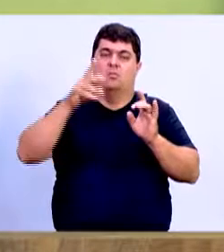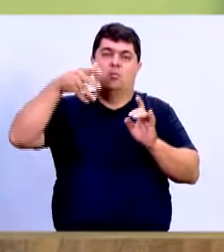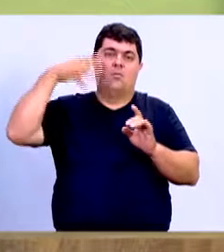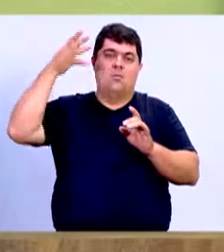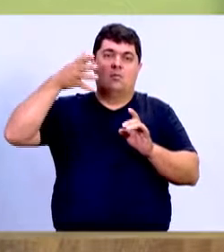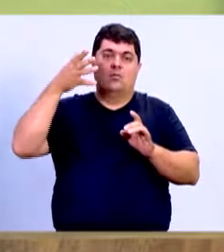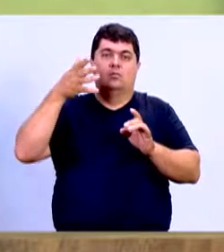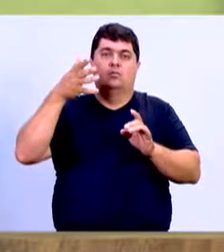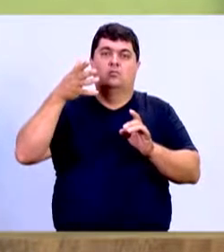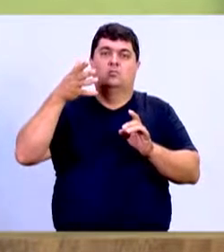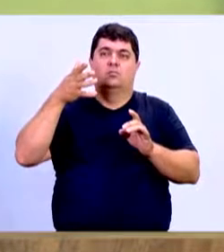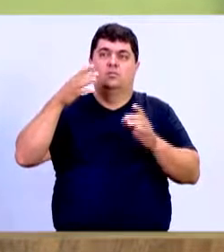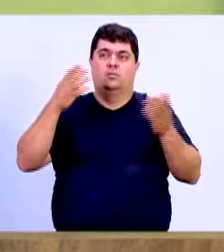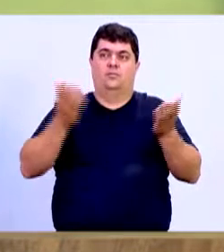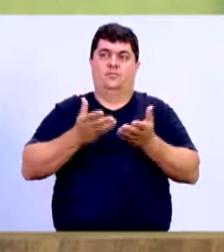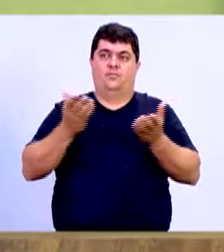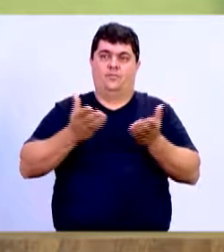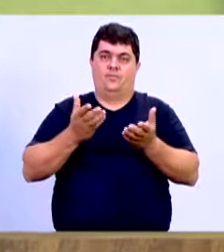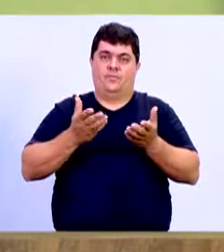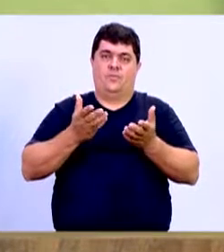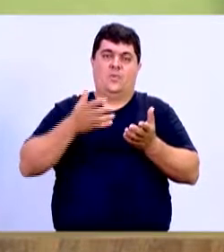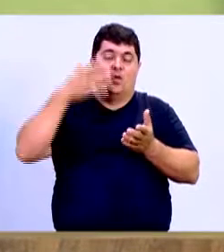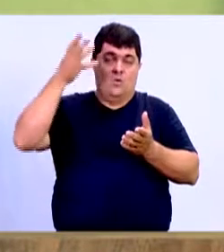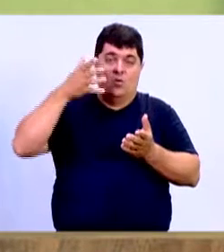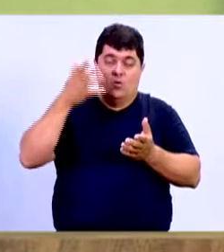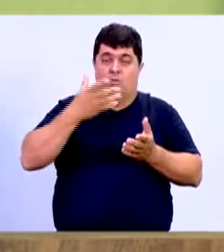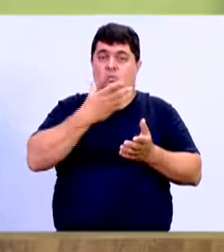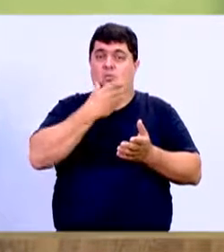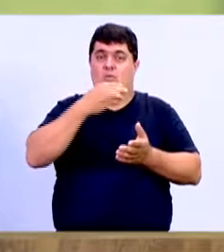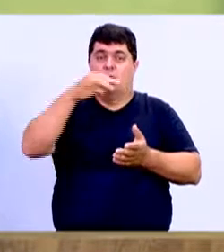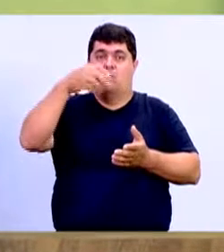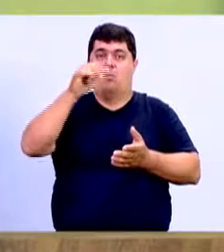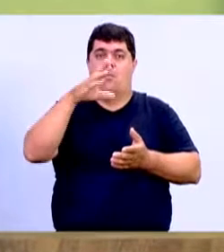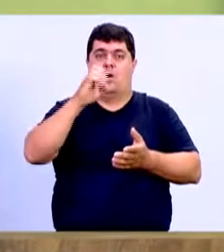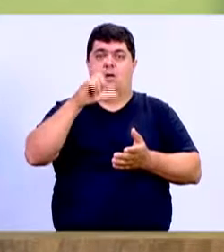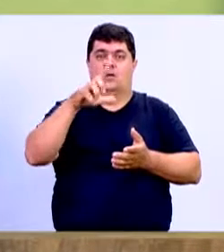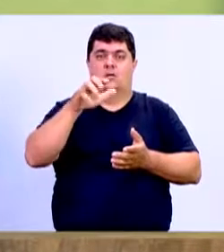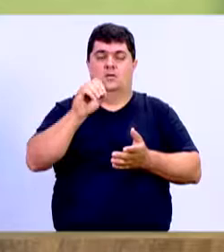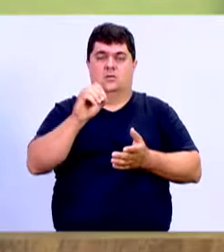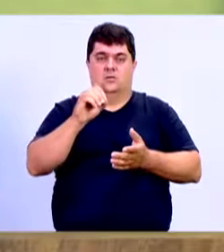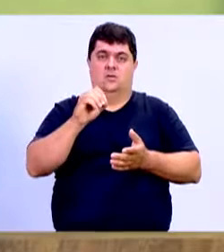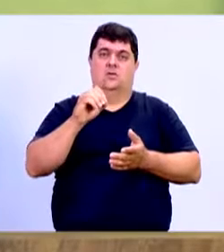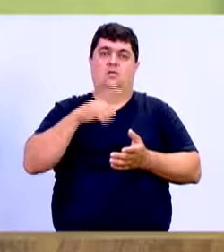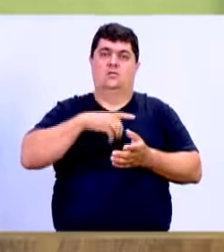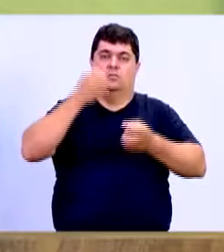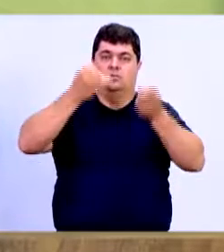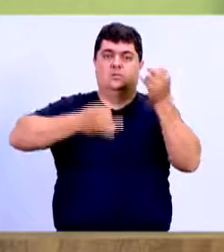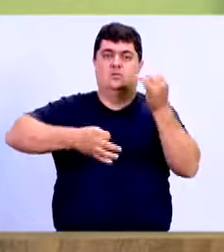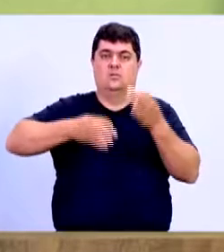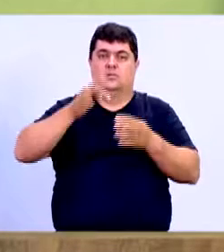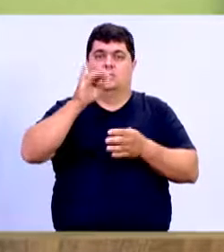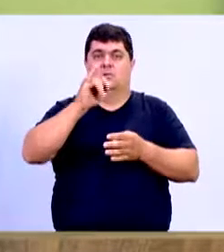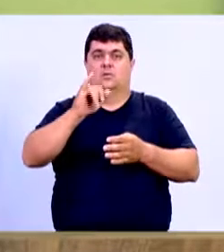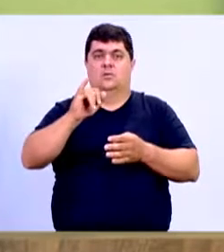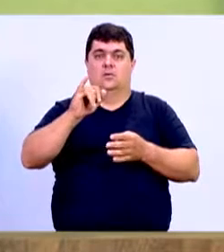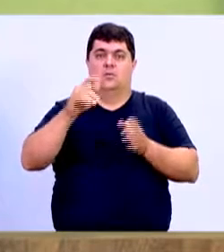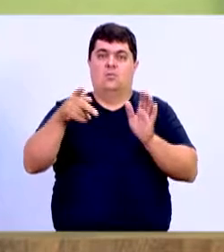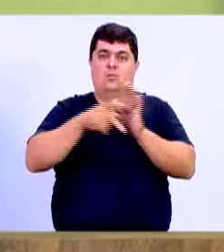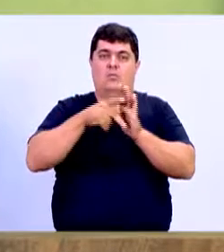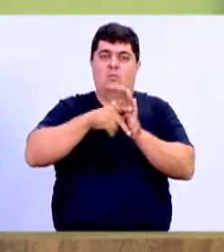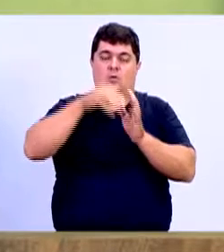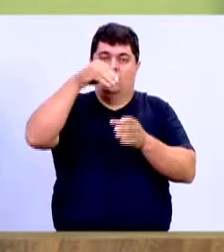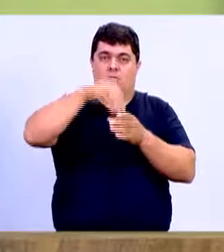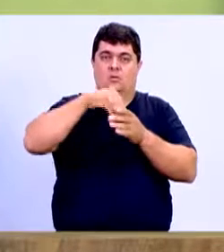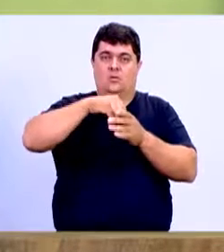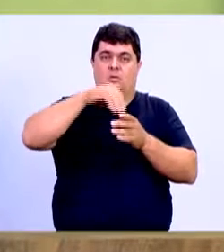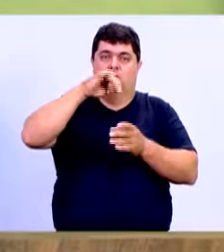hoje com um palestrante chamado Marcelo Reck, que vai falar da TI no Tribunal de Contas